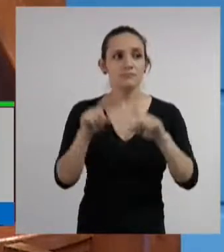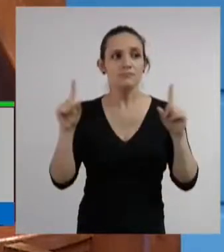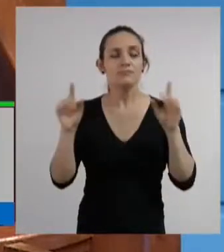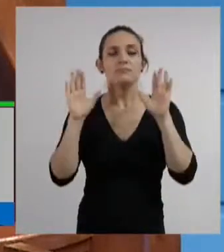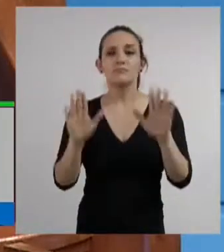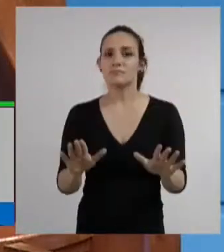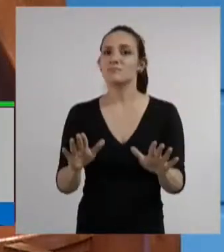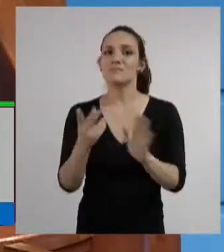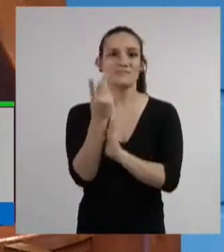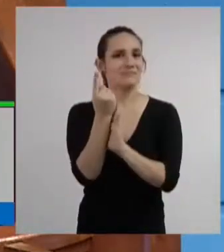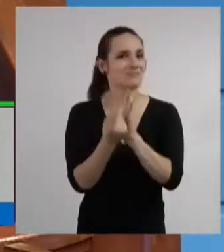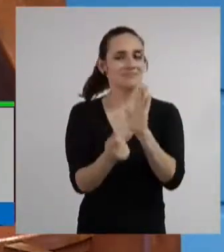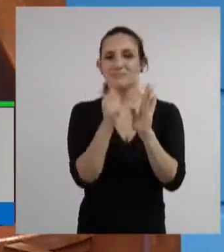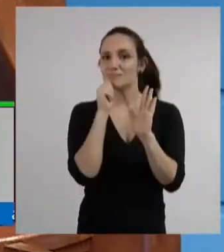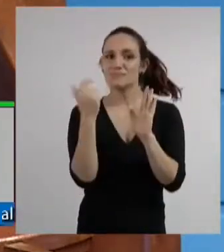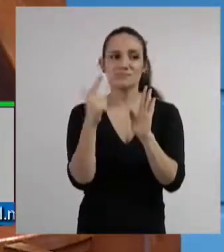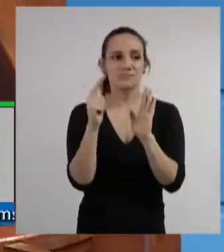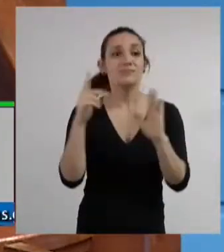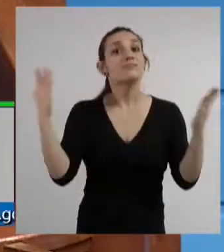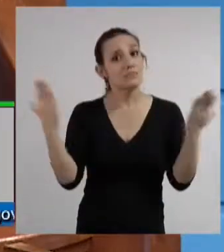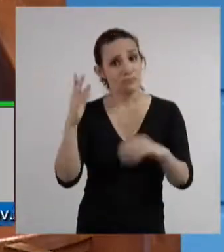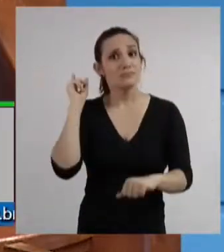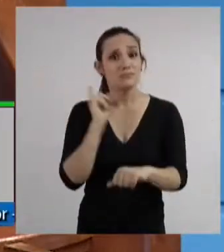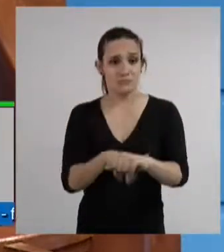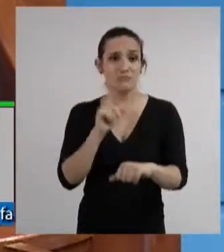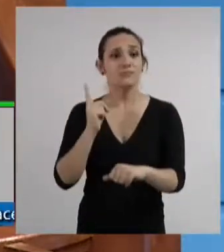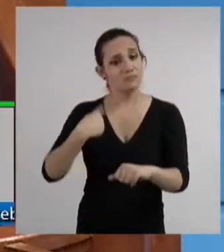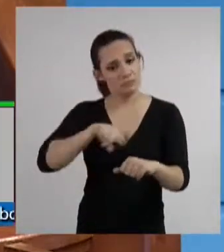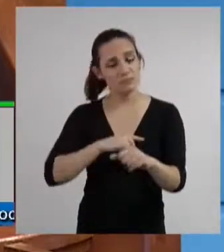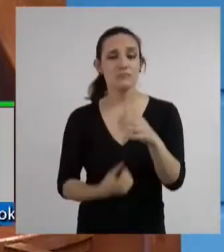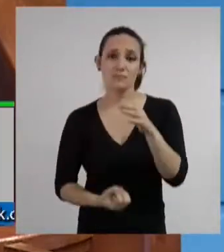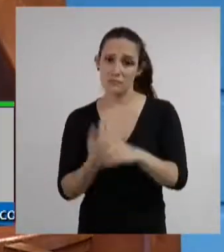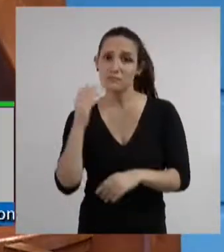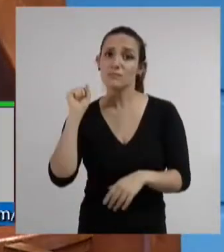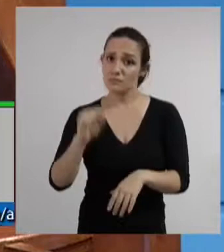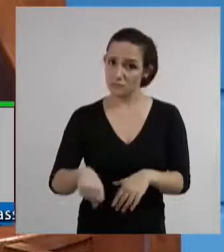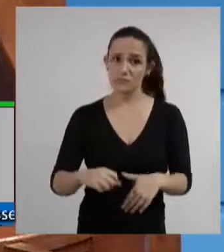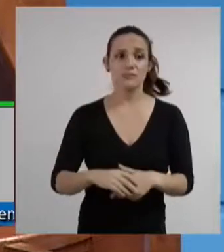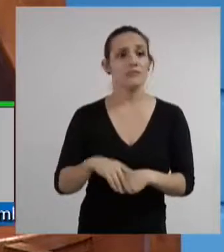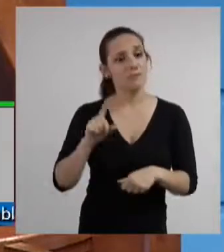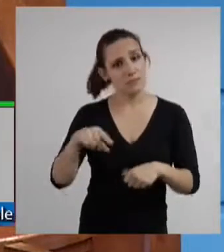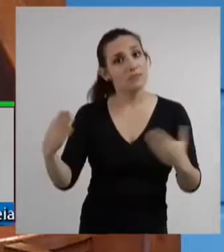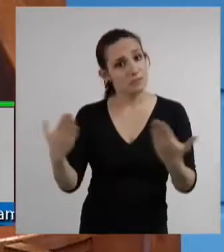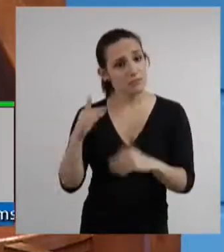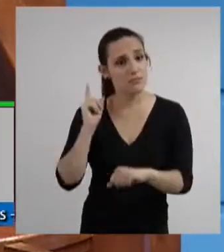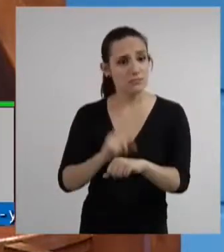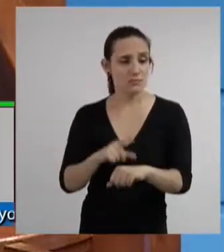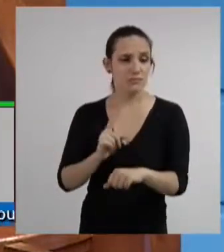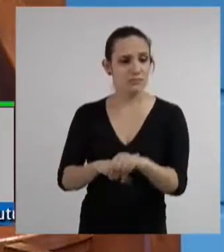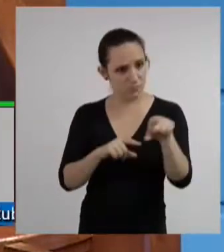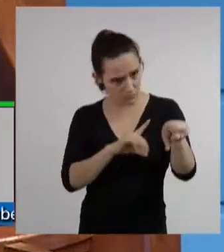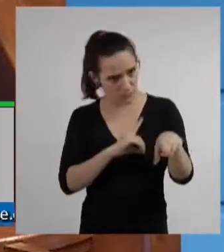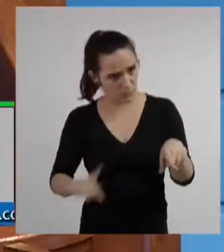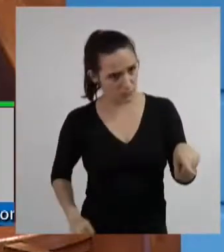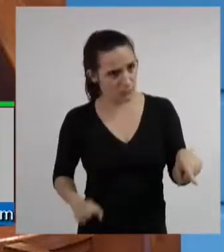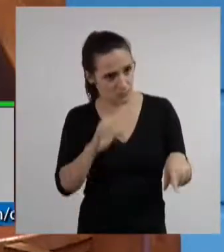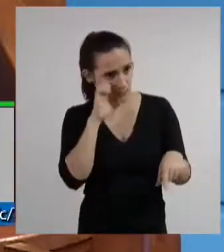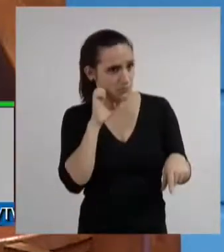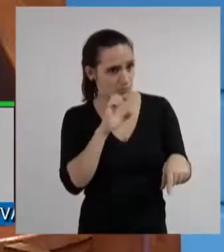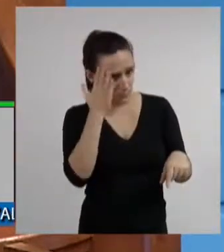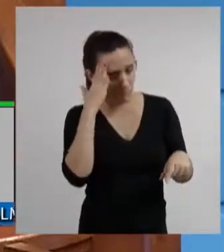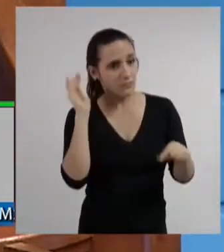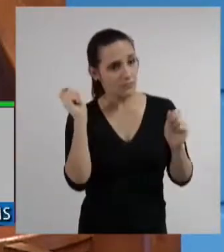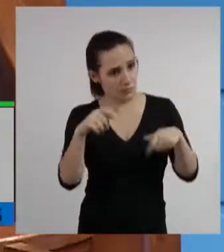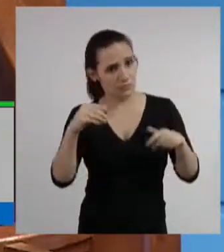possibilidade orçamentária de fazer, esse é o momento certo para fazer. Criar, deputado Enelvo, dentro do programa do plano